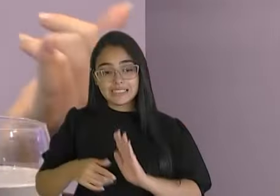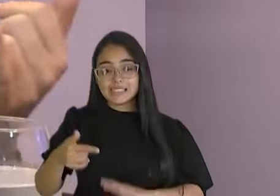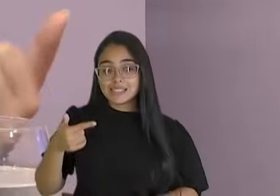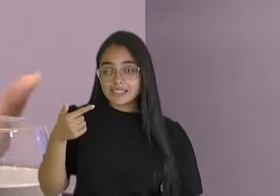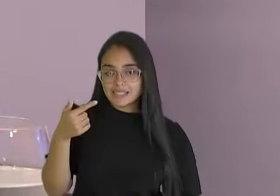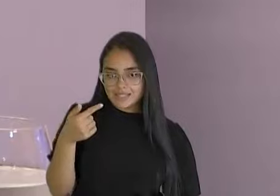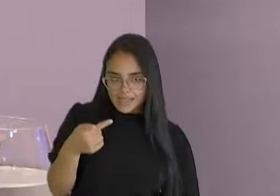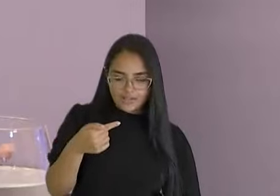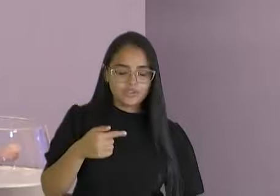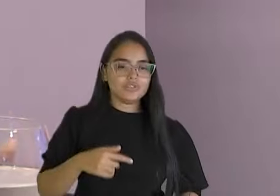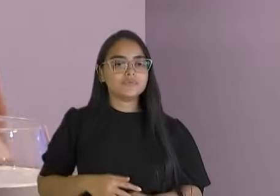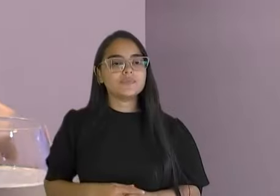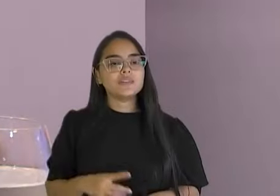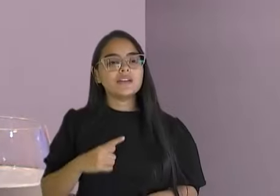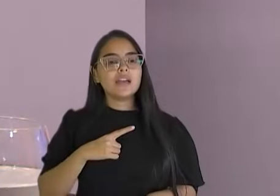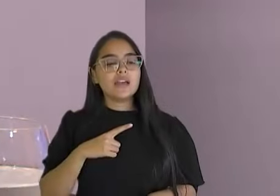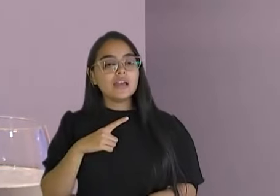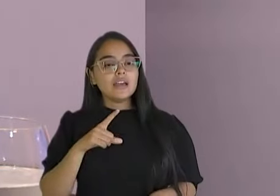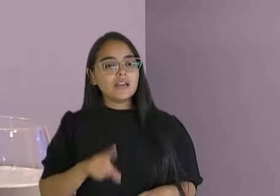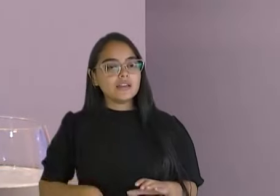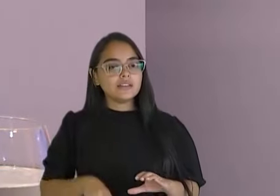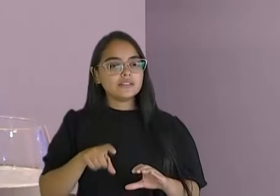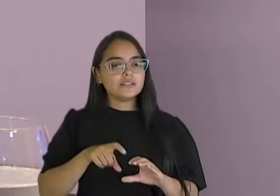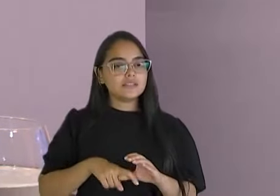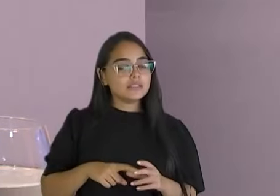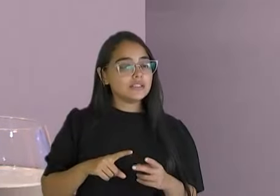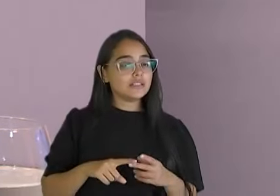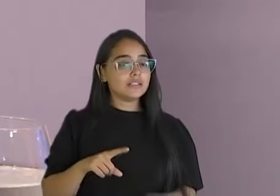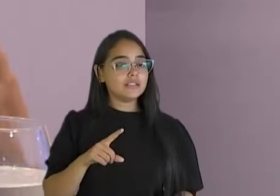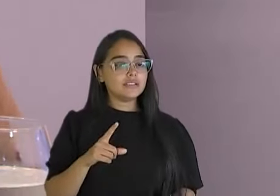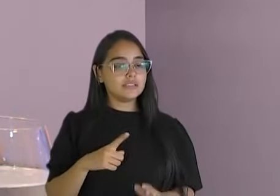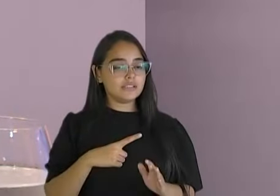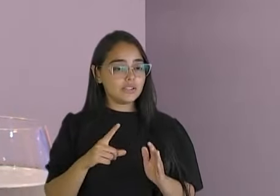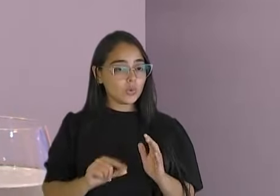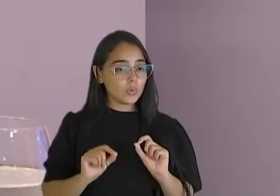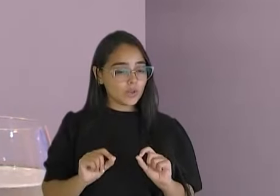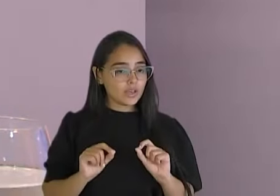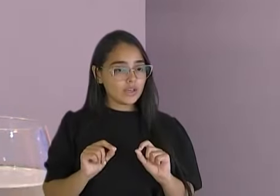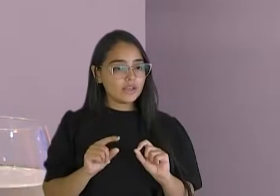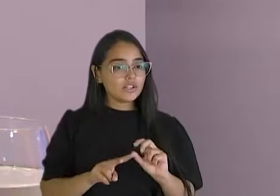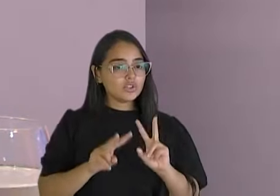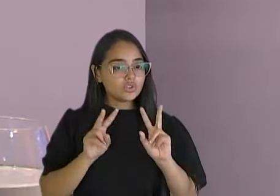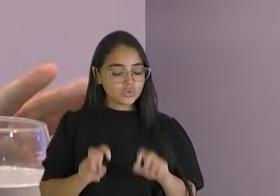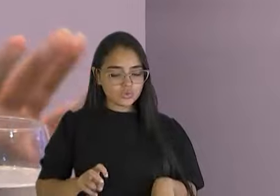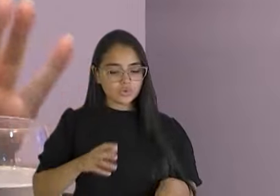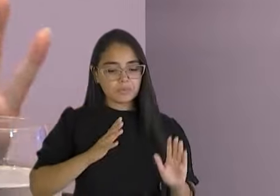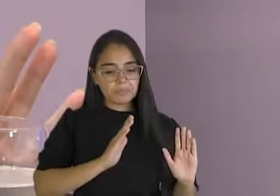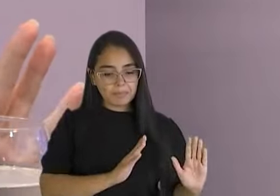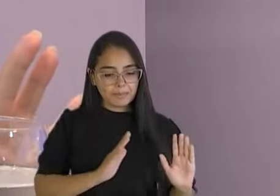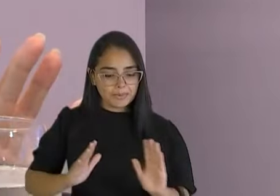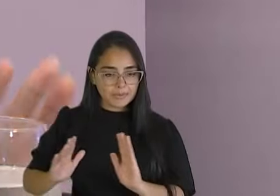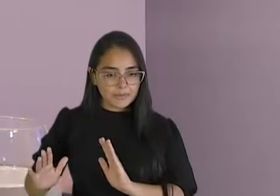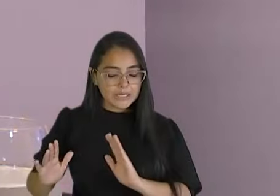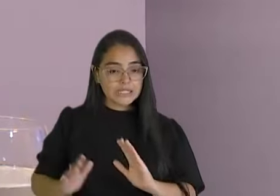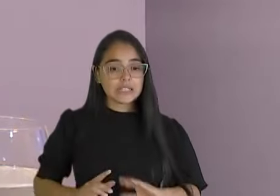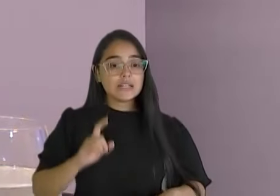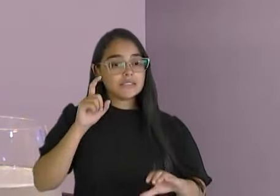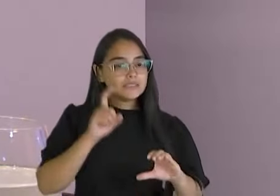né? Que é a compulsão, a saliência, a tolerância, o estreitamento de repertório, a